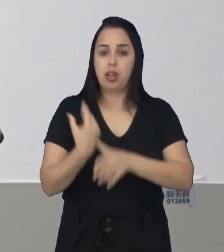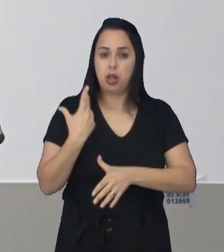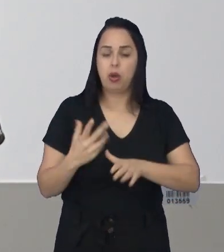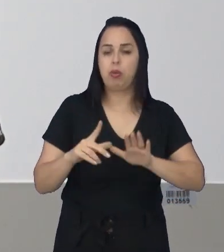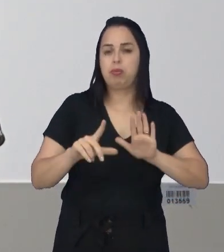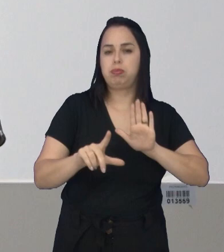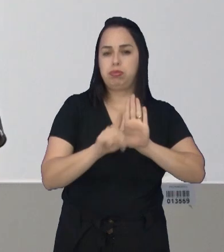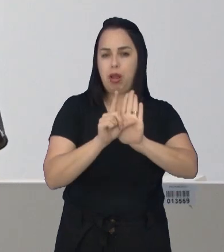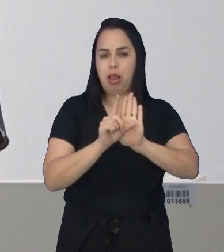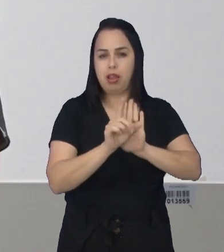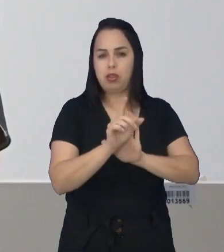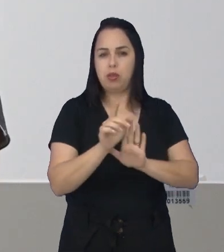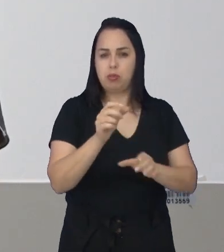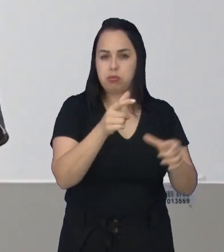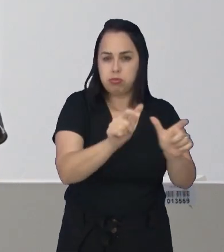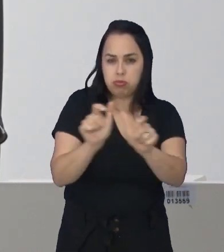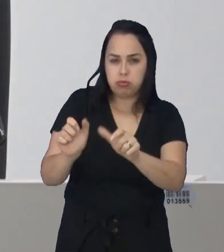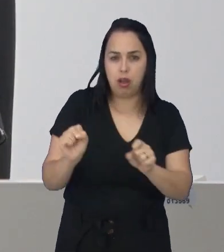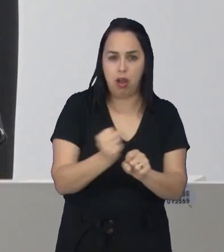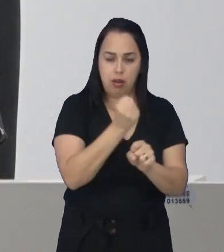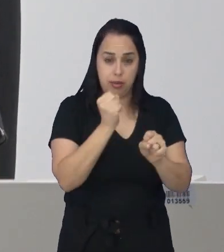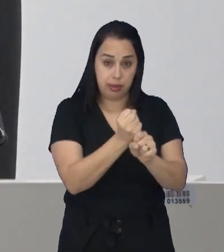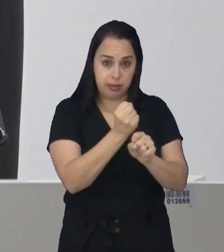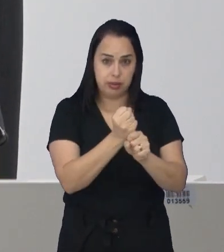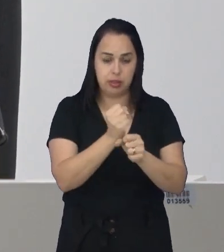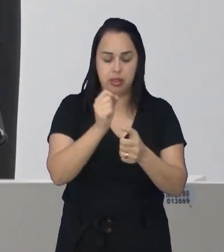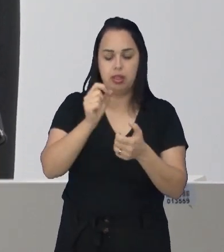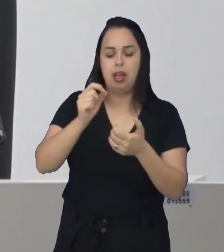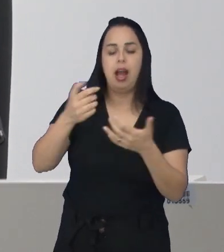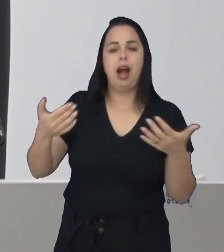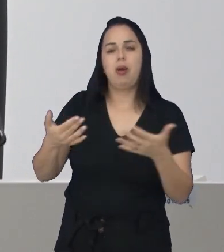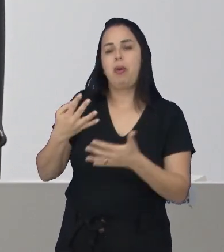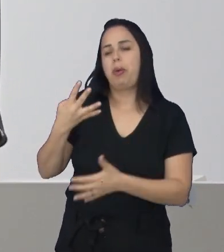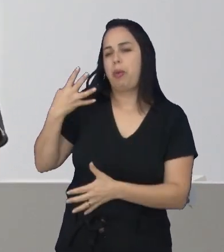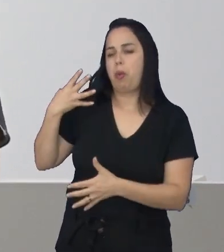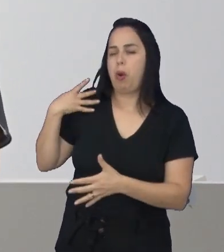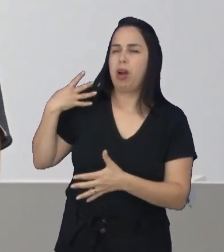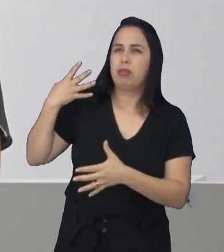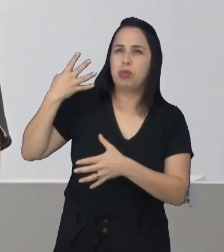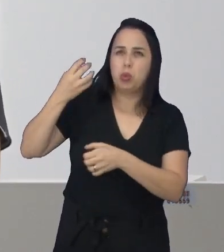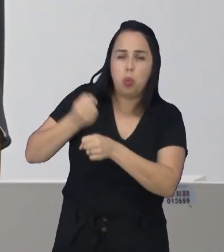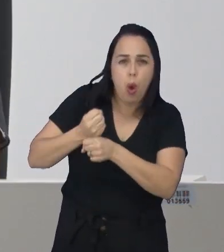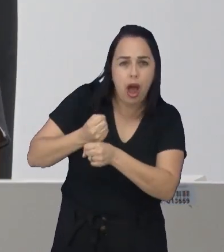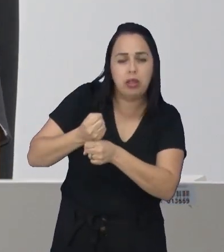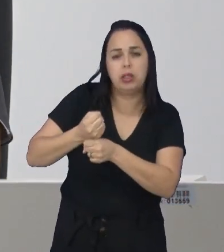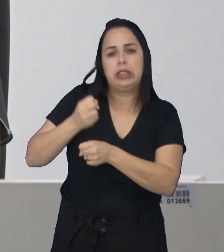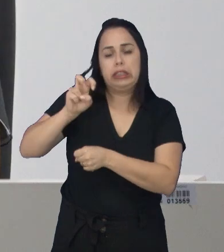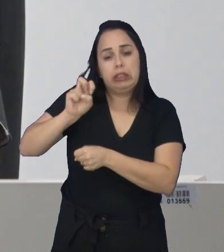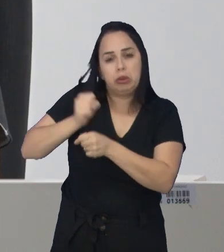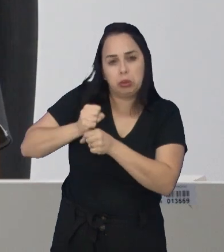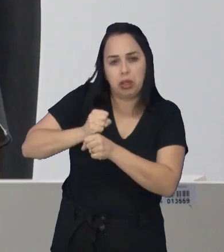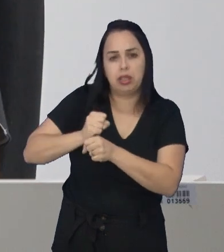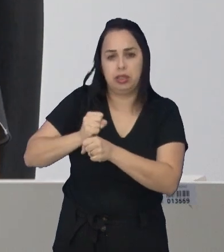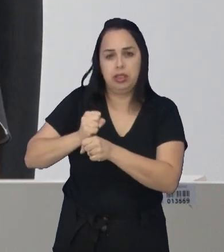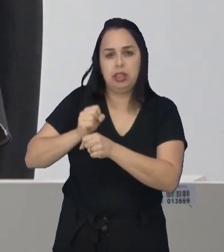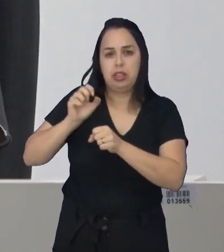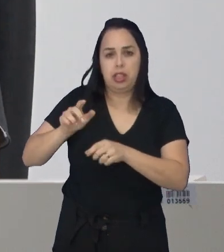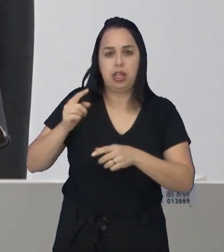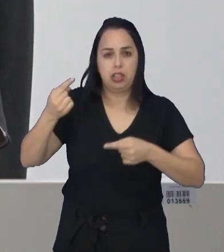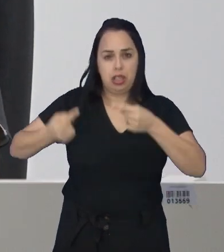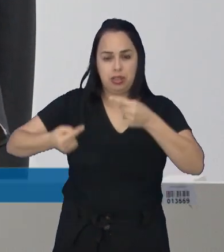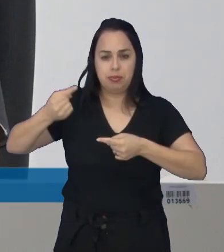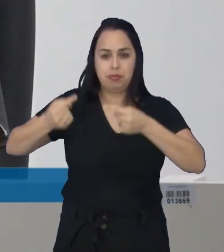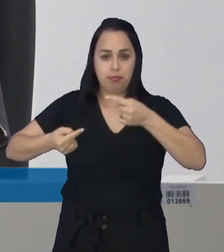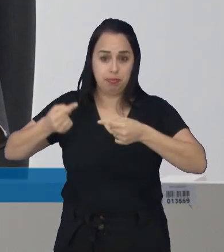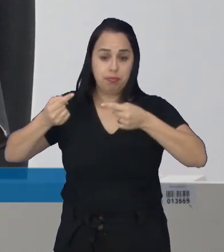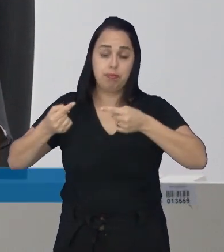e passados quatro anos cinco anos desse dessas discussões o